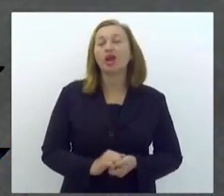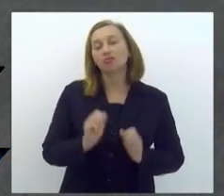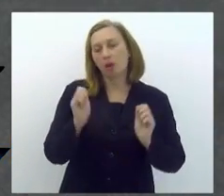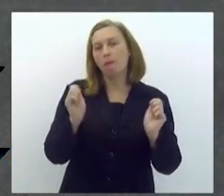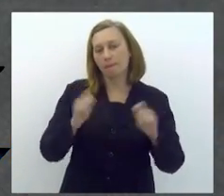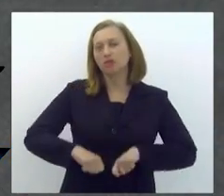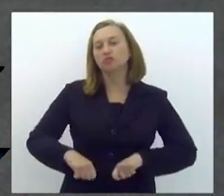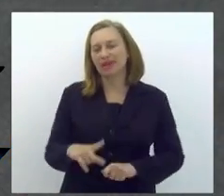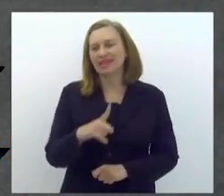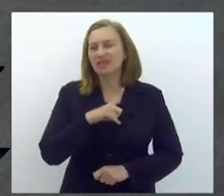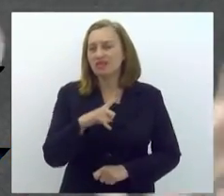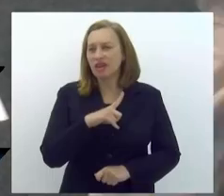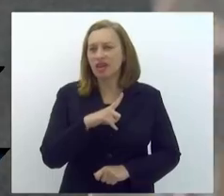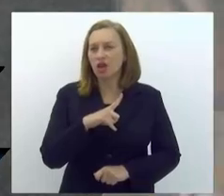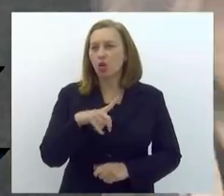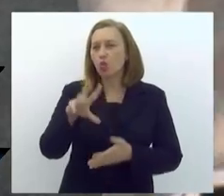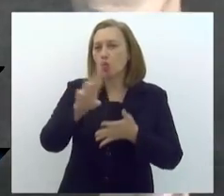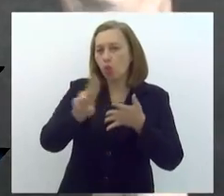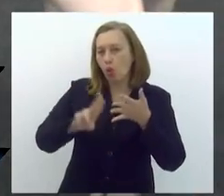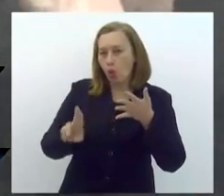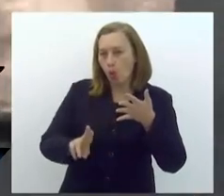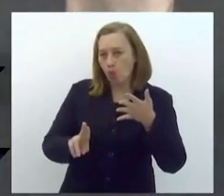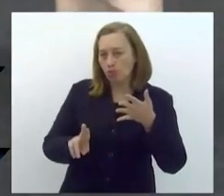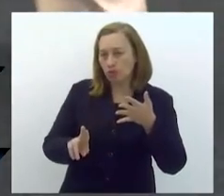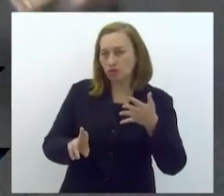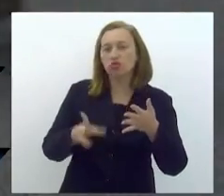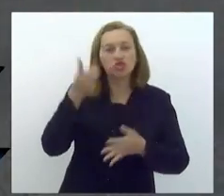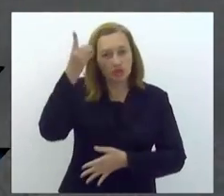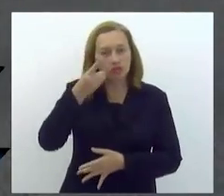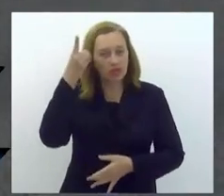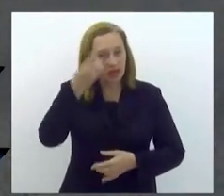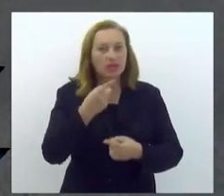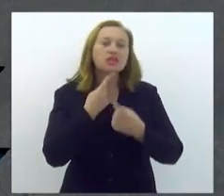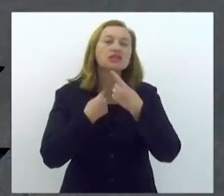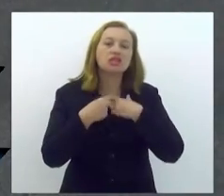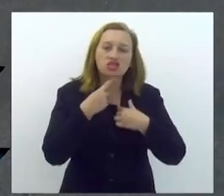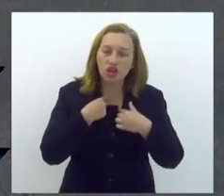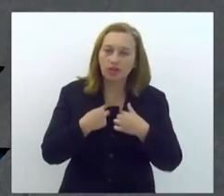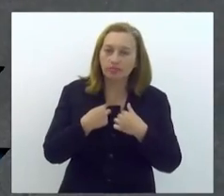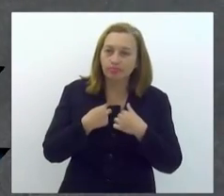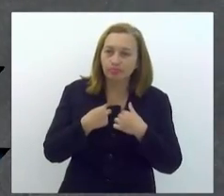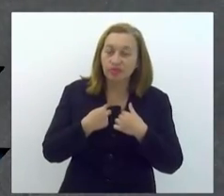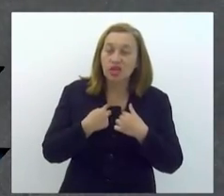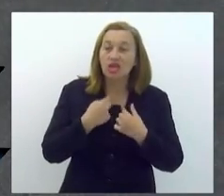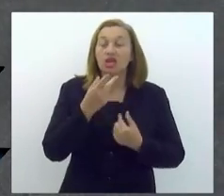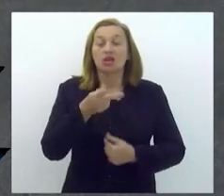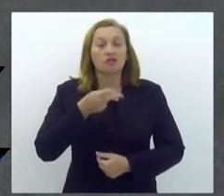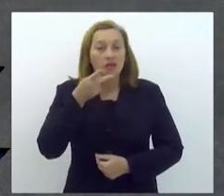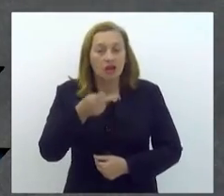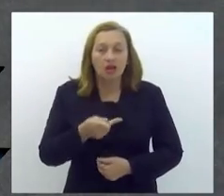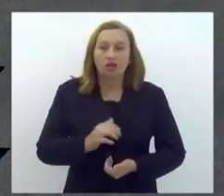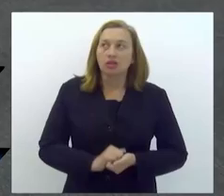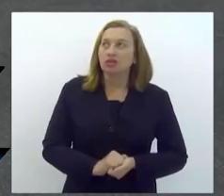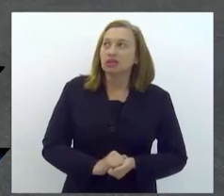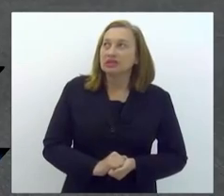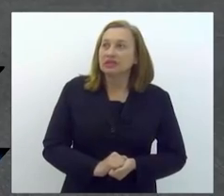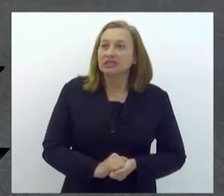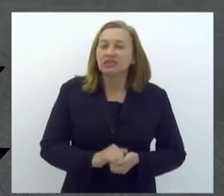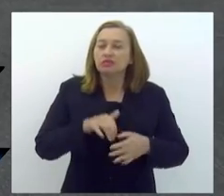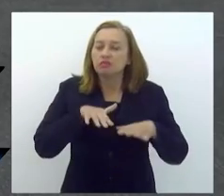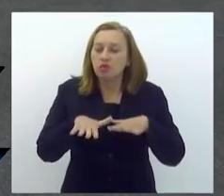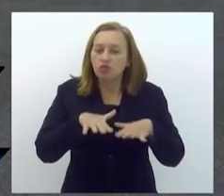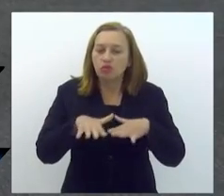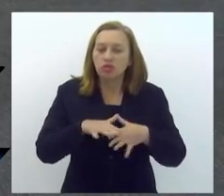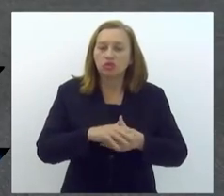possibilidade para co-autoria dos deputados que assim desejarem e dizer que esse movimento